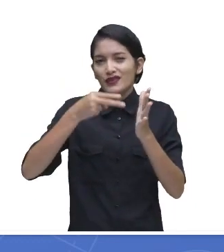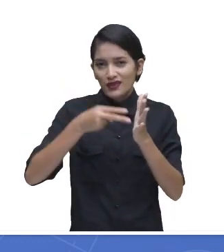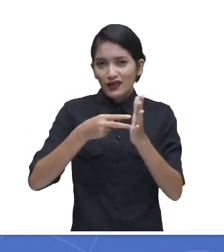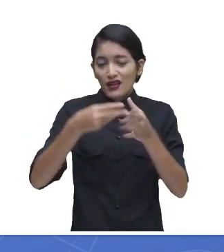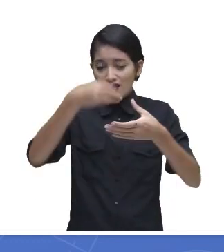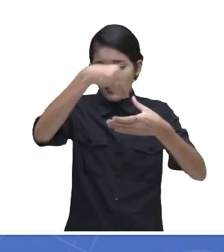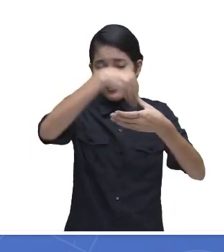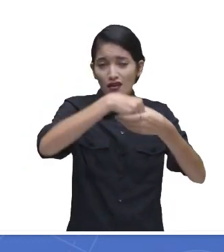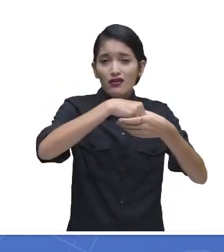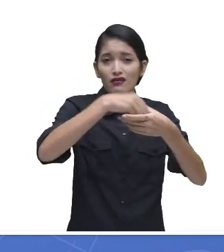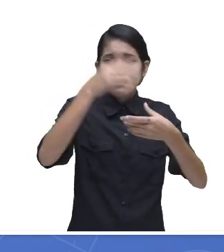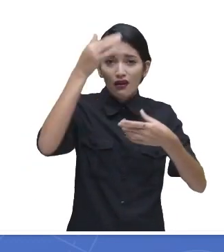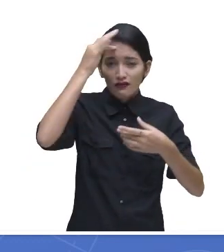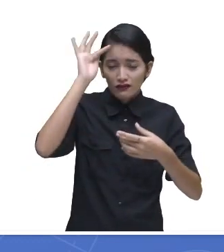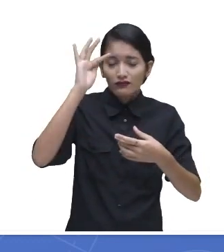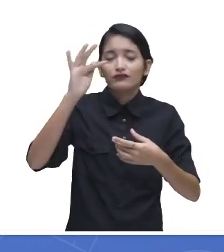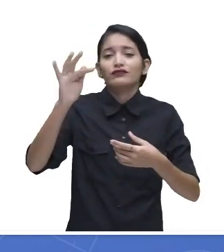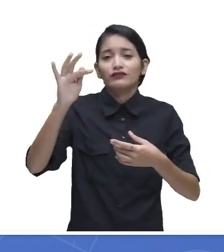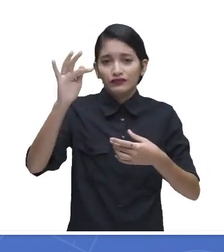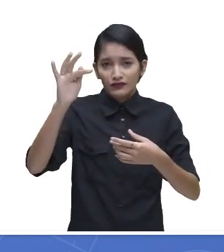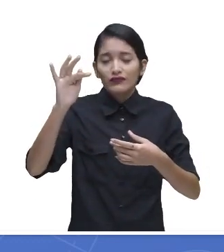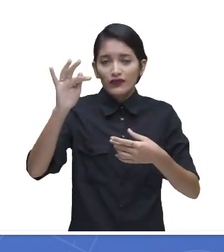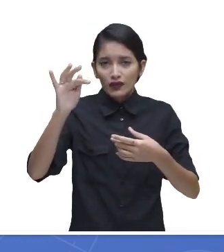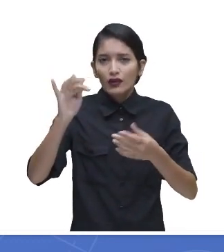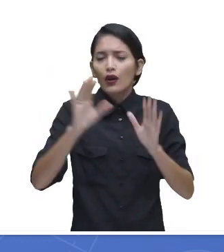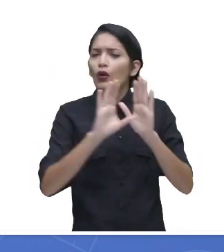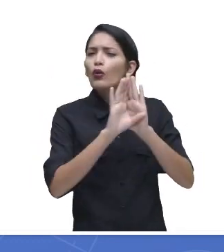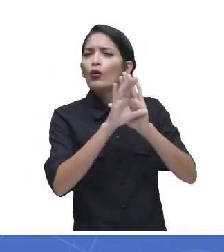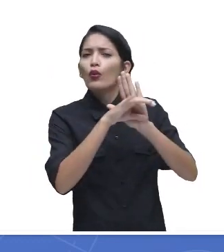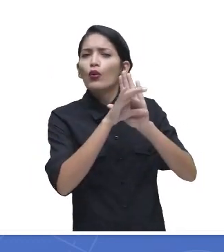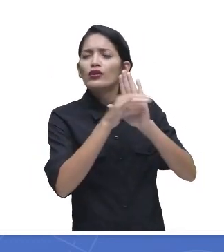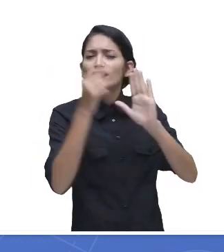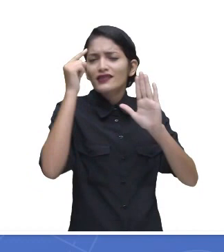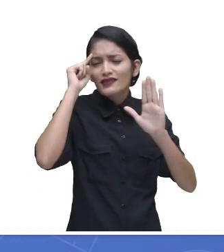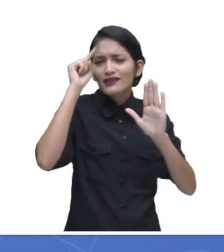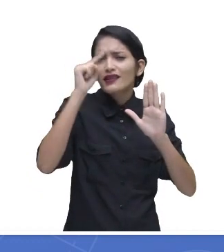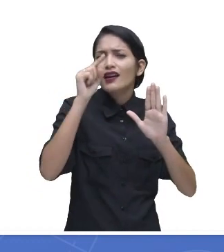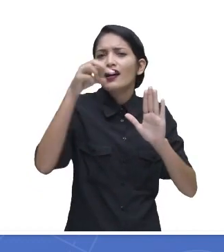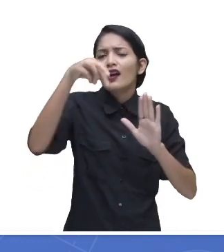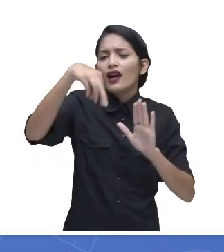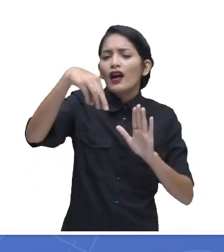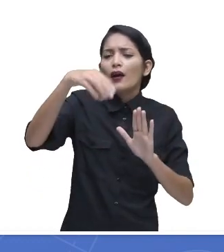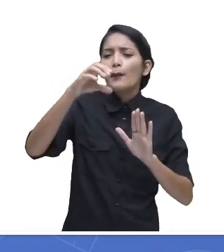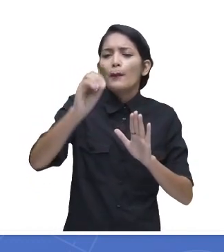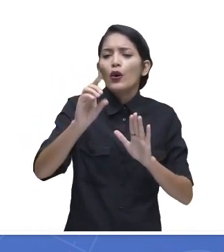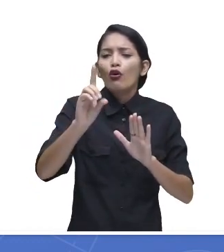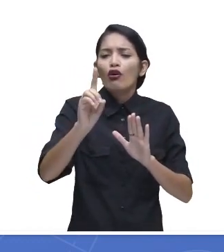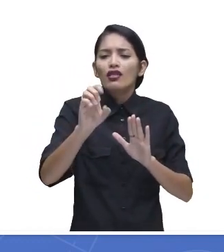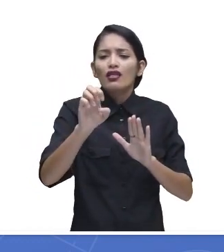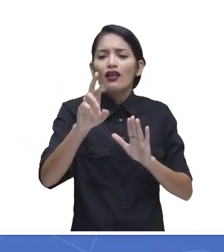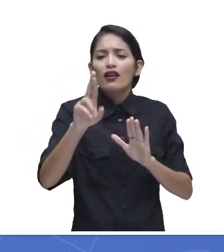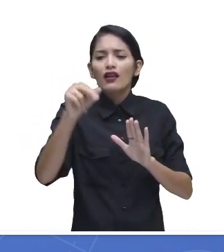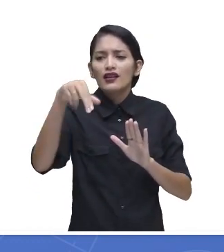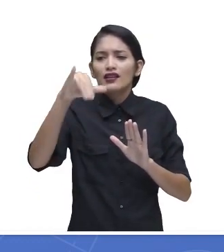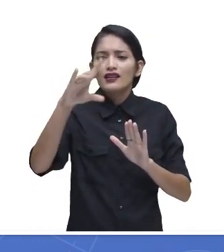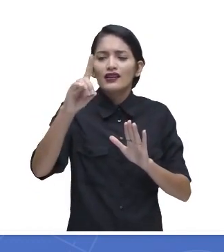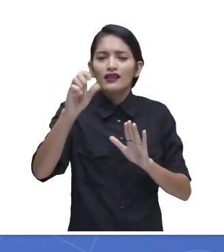da filosofia, desse conceito, dessa ideia de modernidade. Então vamos